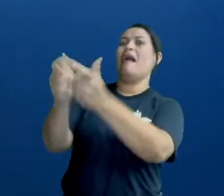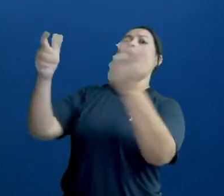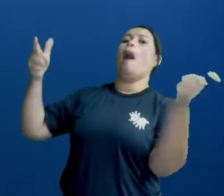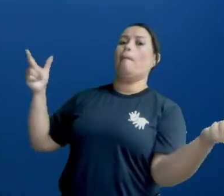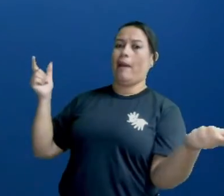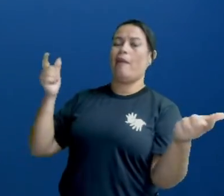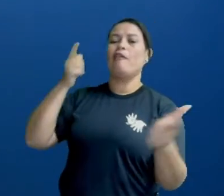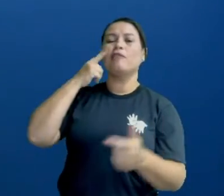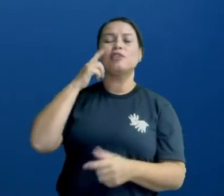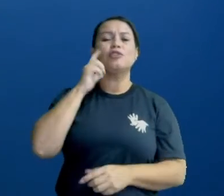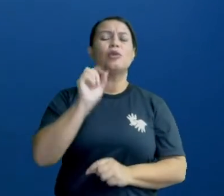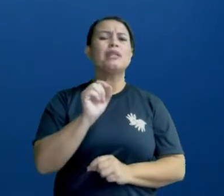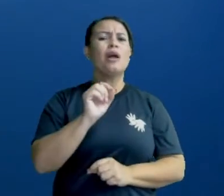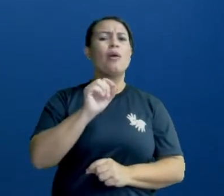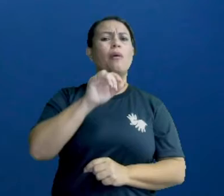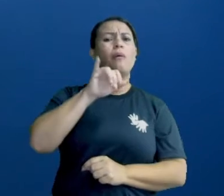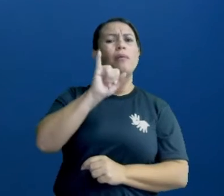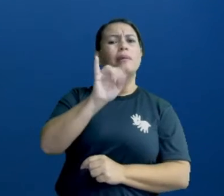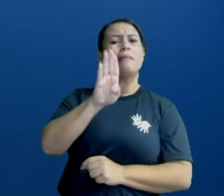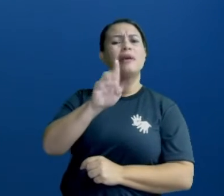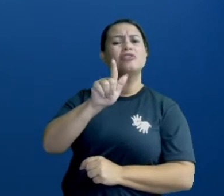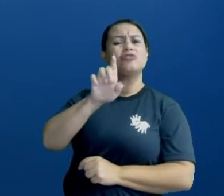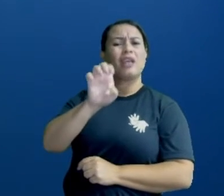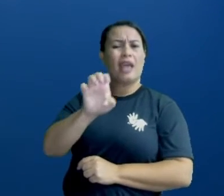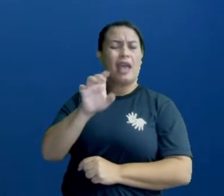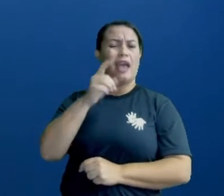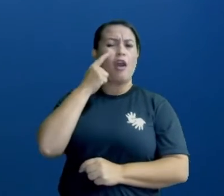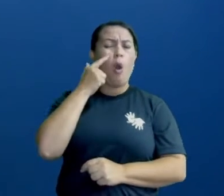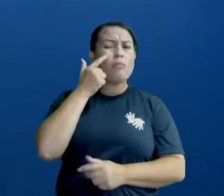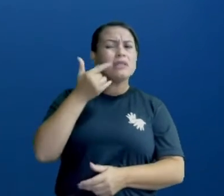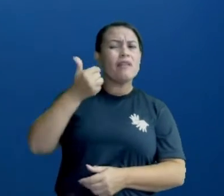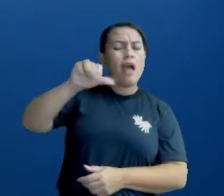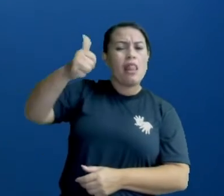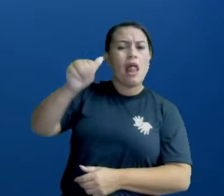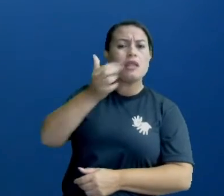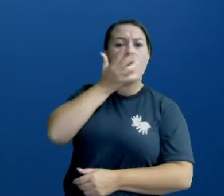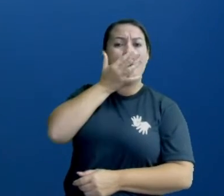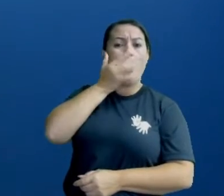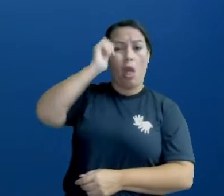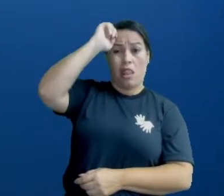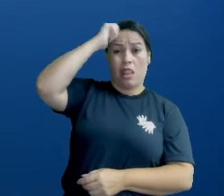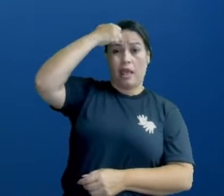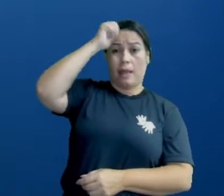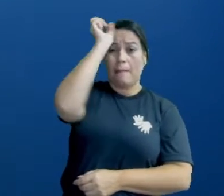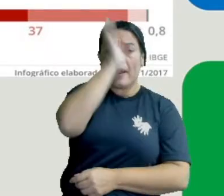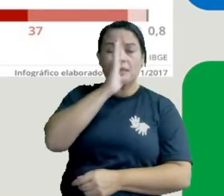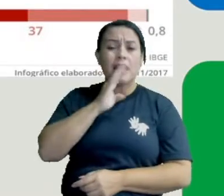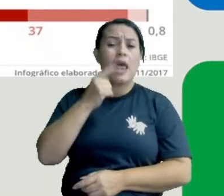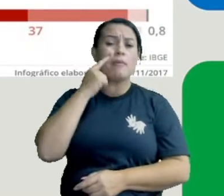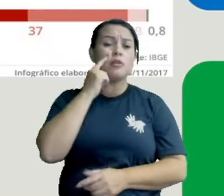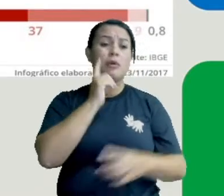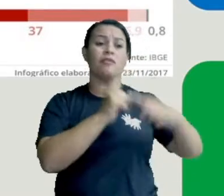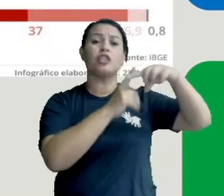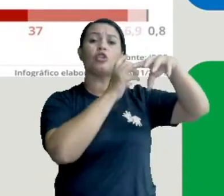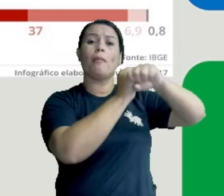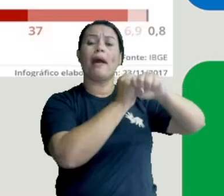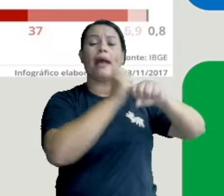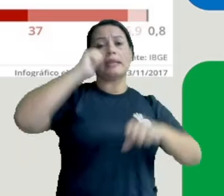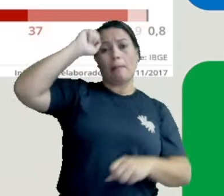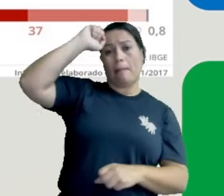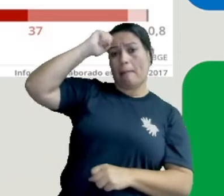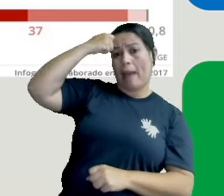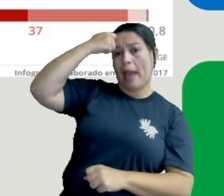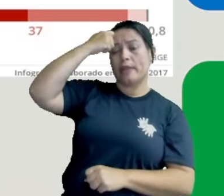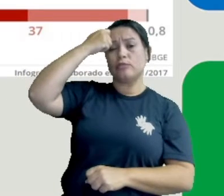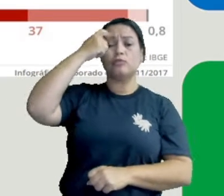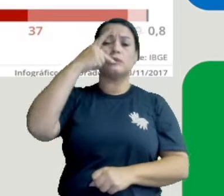detalhe: quando o IBGE analisa a população negra brasileira, ela vai somar o percentual de pardos e pretos. Então,